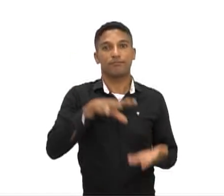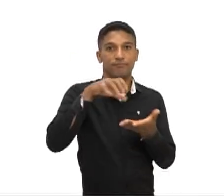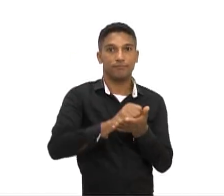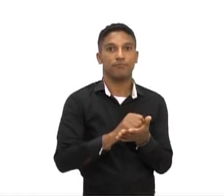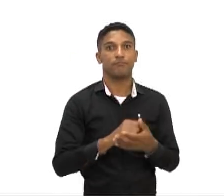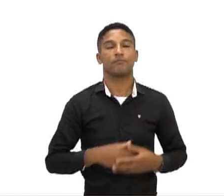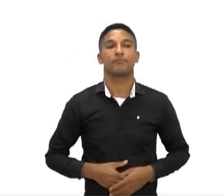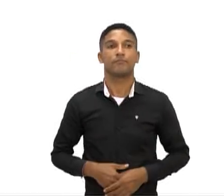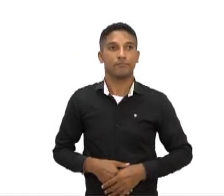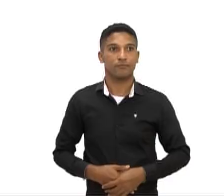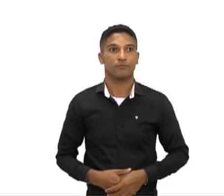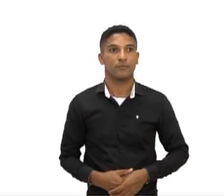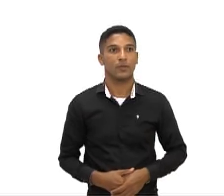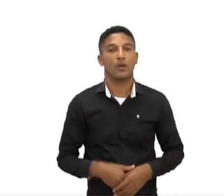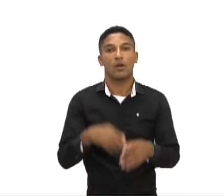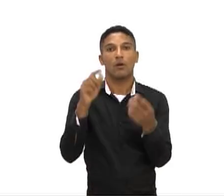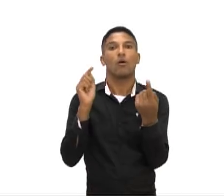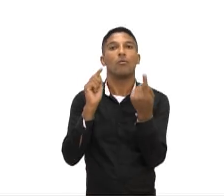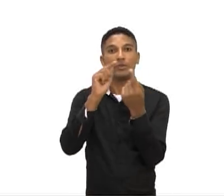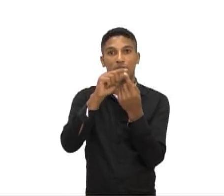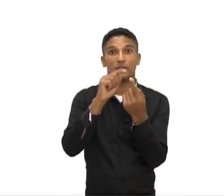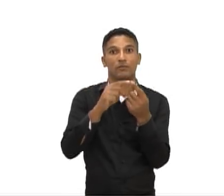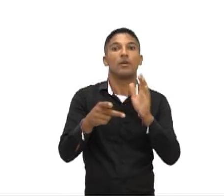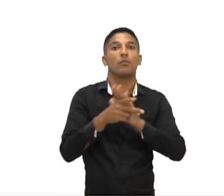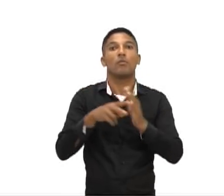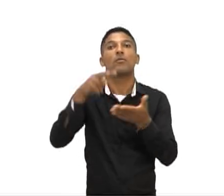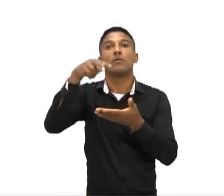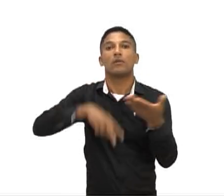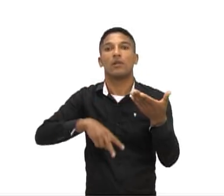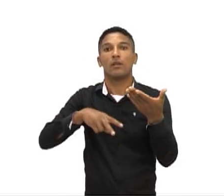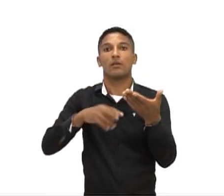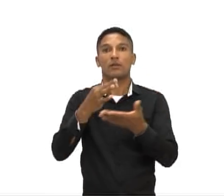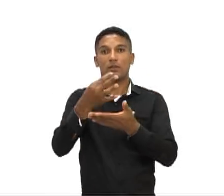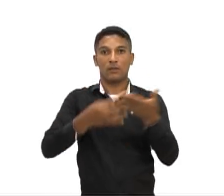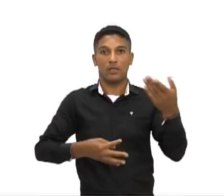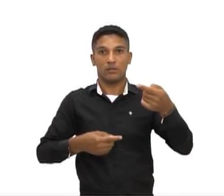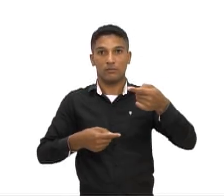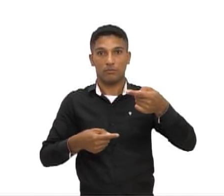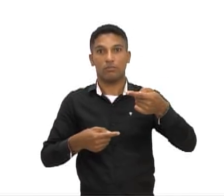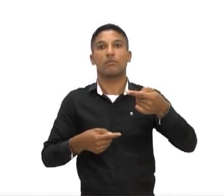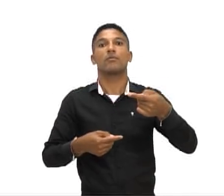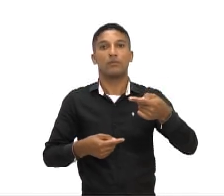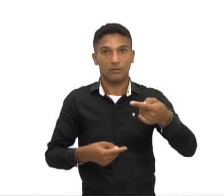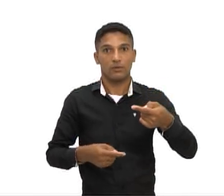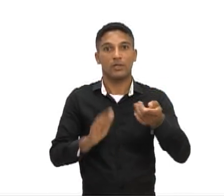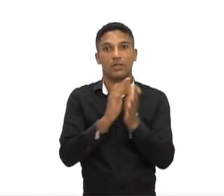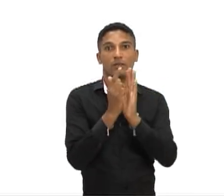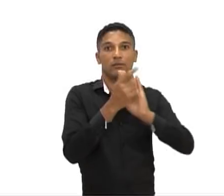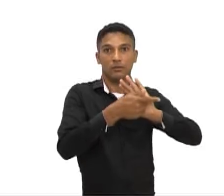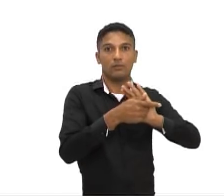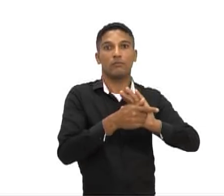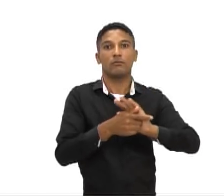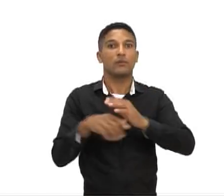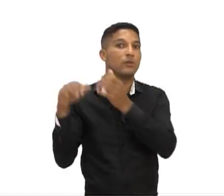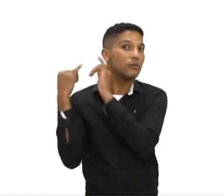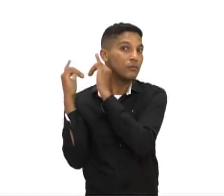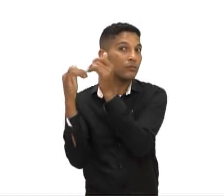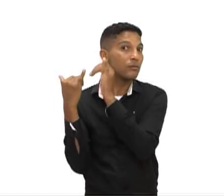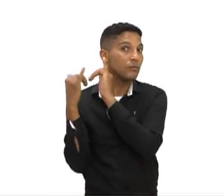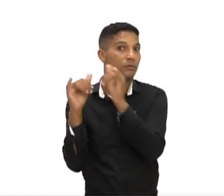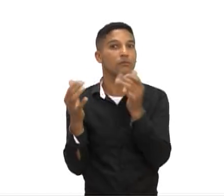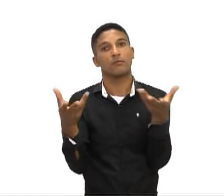fazer a leitura do texto do gênero Conto Maravilhoso. A gente vai também interpretar o texto com o auxílio de material